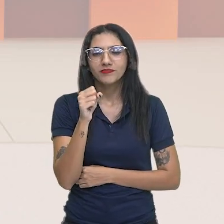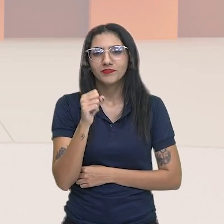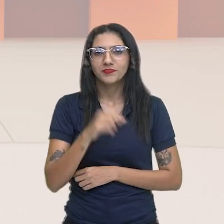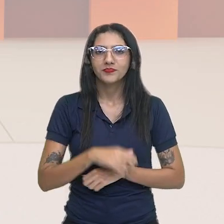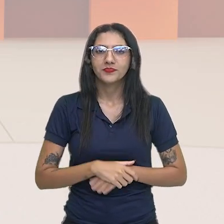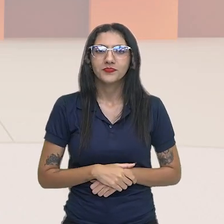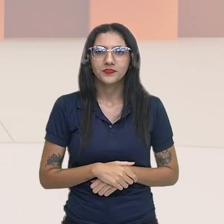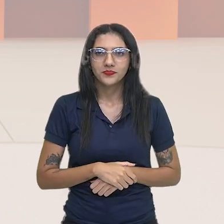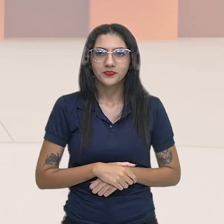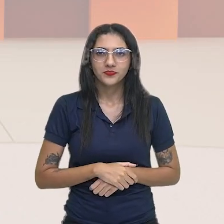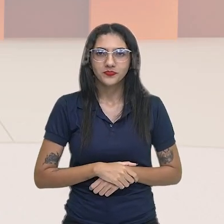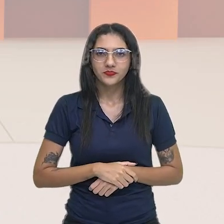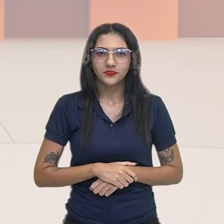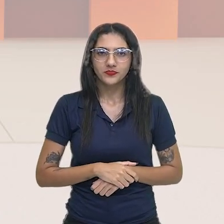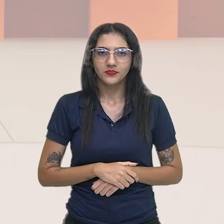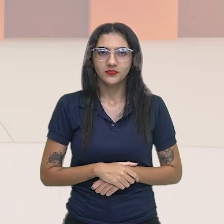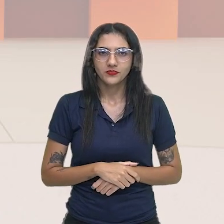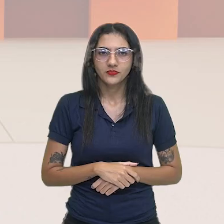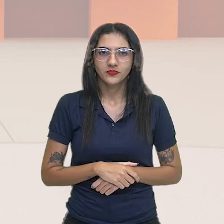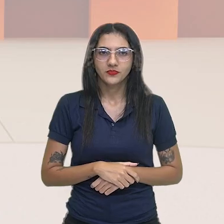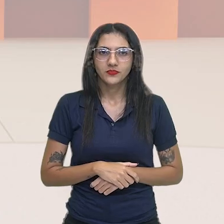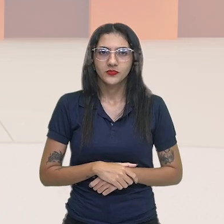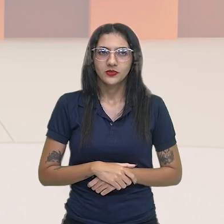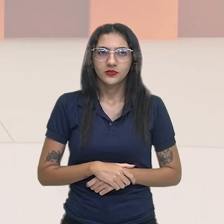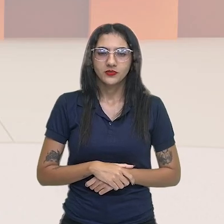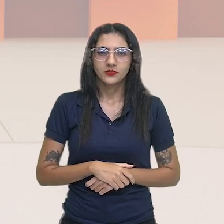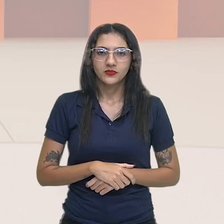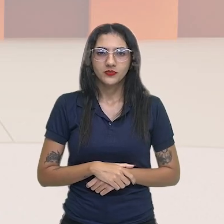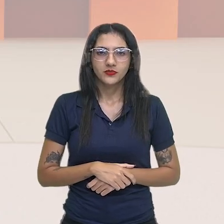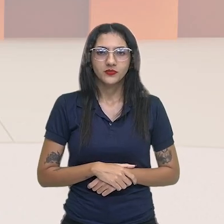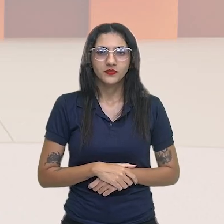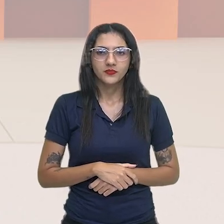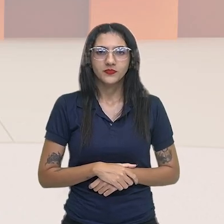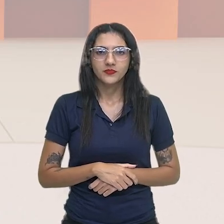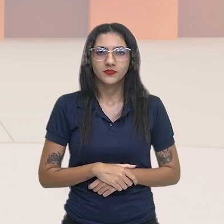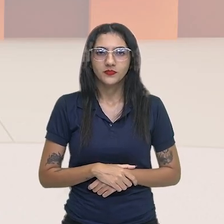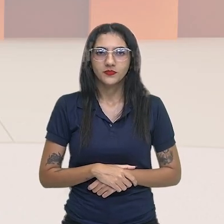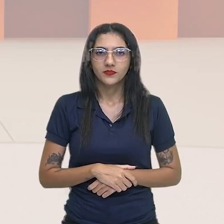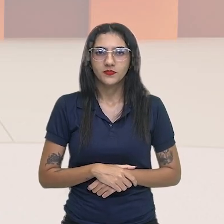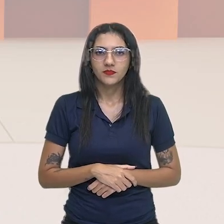controle. Muito bem. Vamos, então,